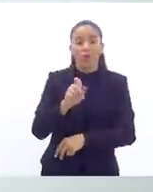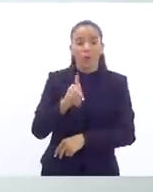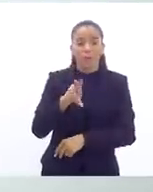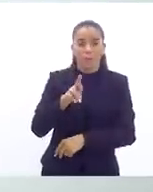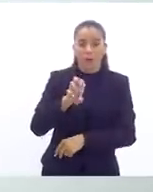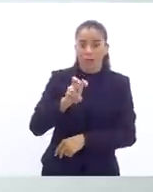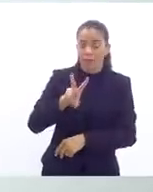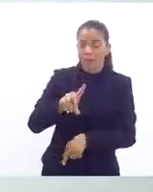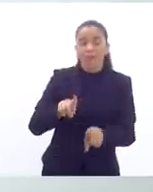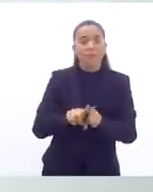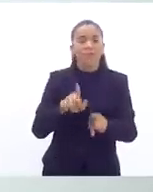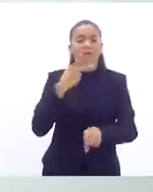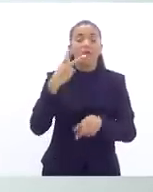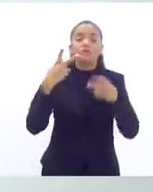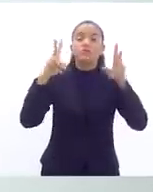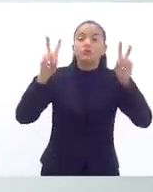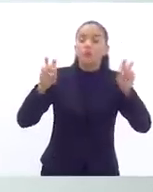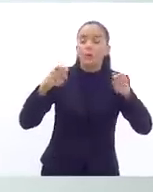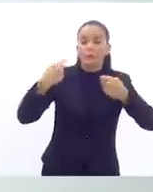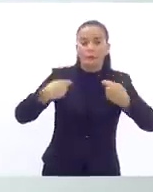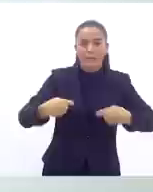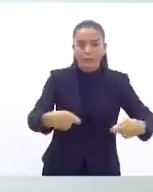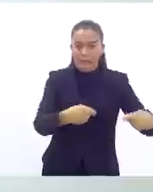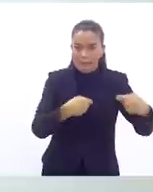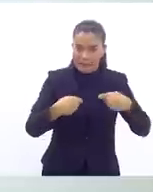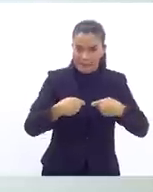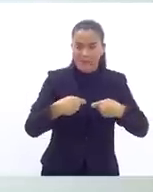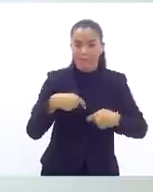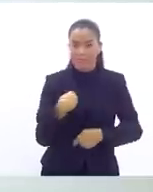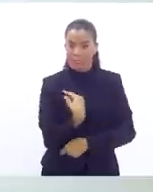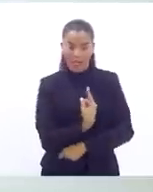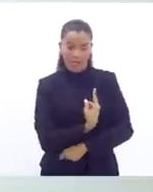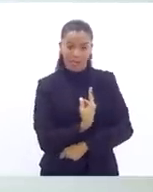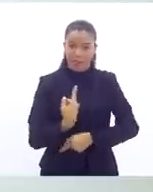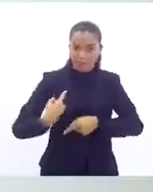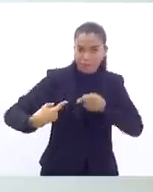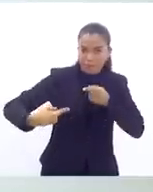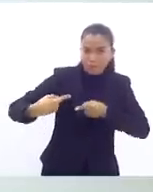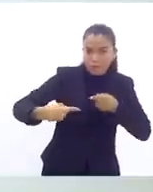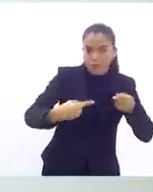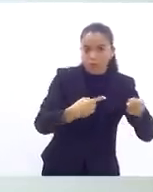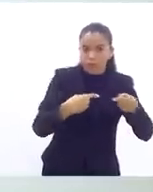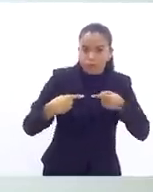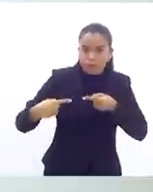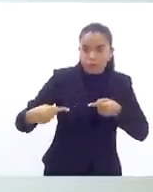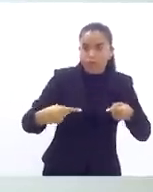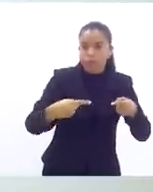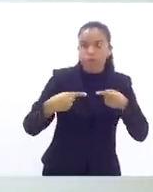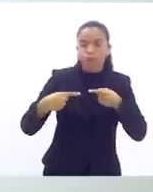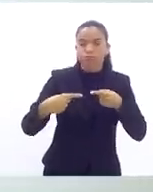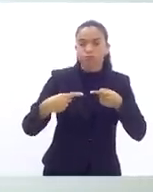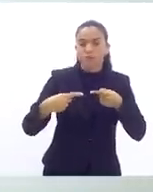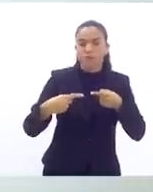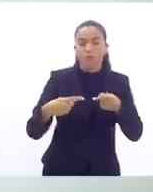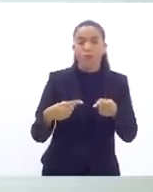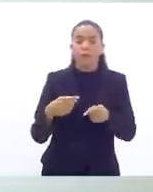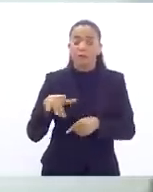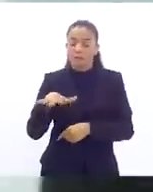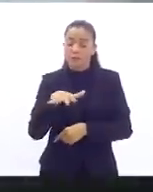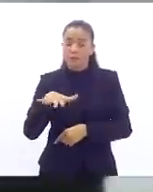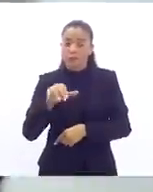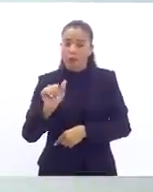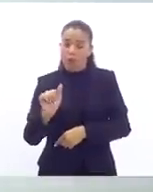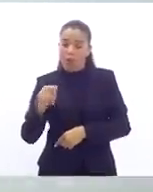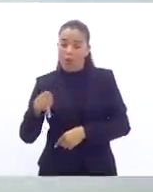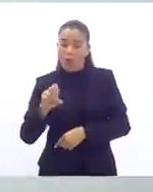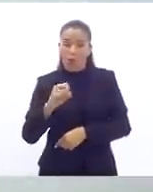falar da necessidade da gente debater os casos em que os aposentados